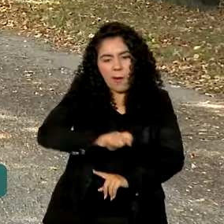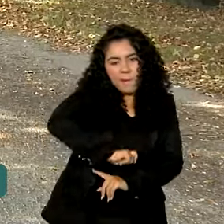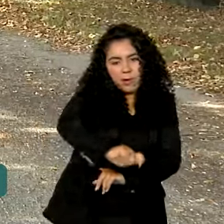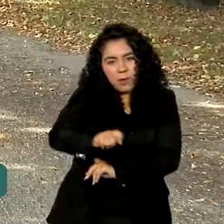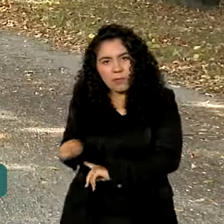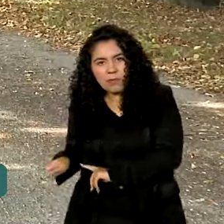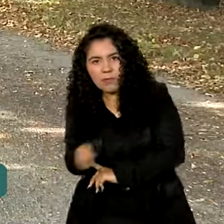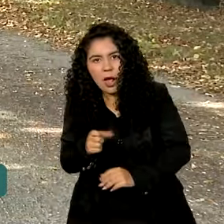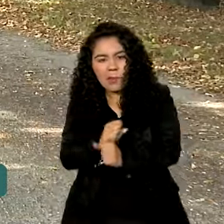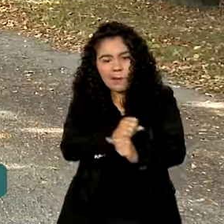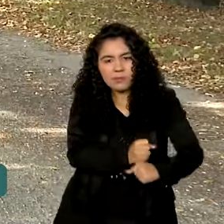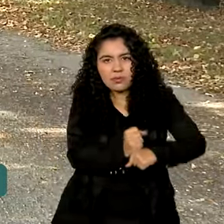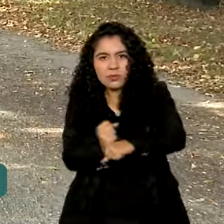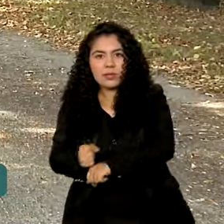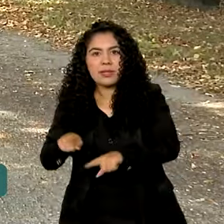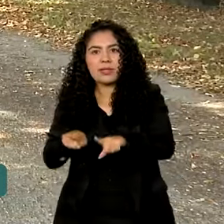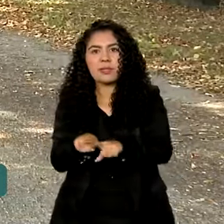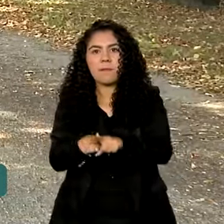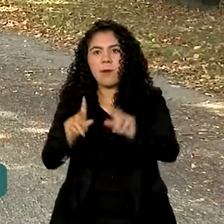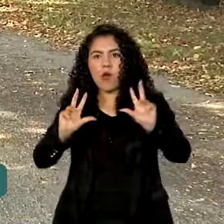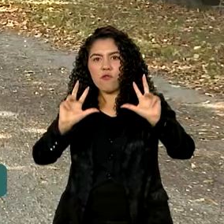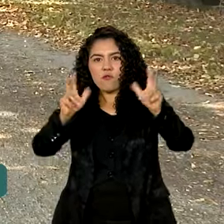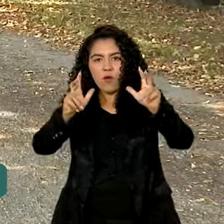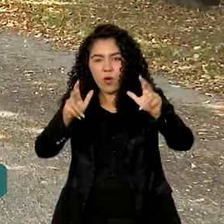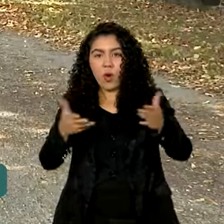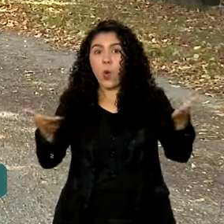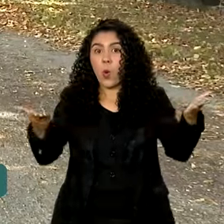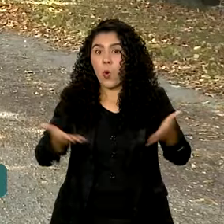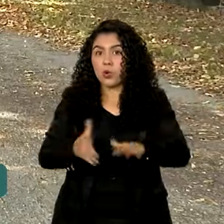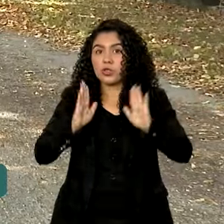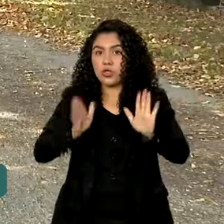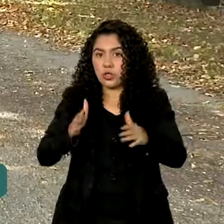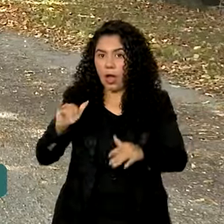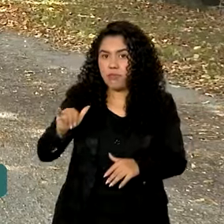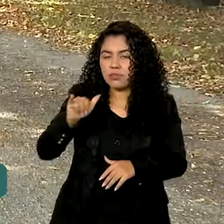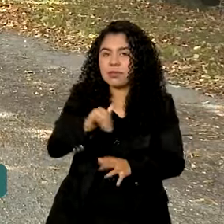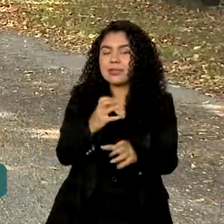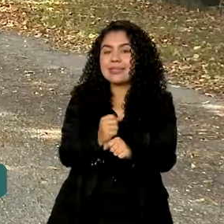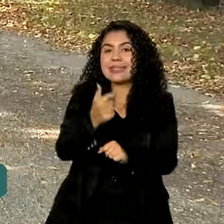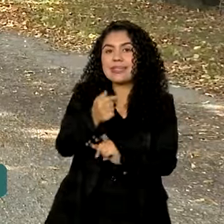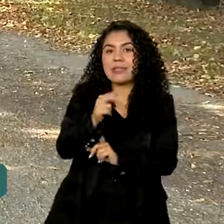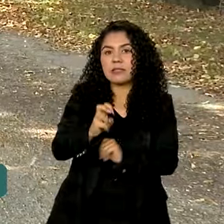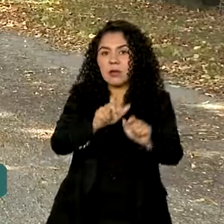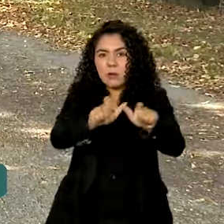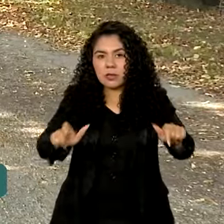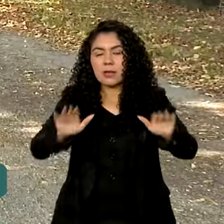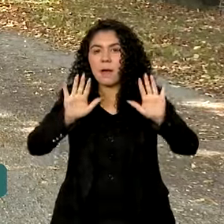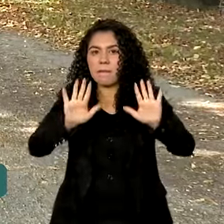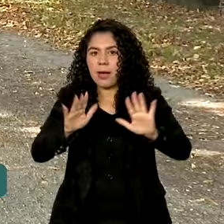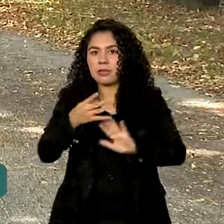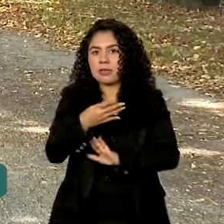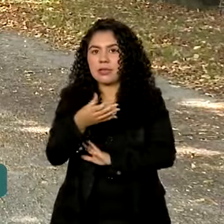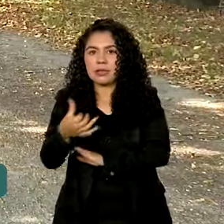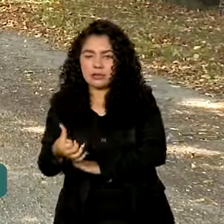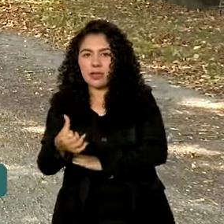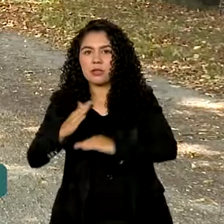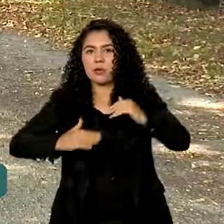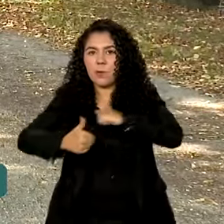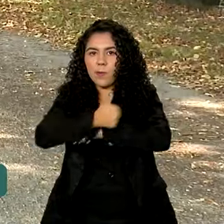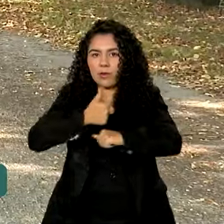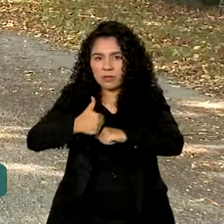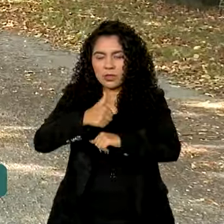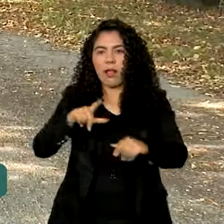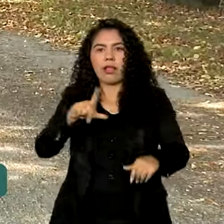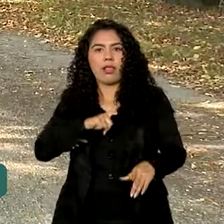remo e vôlei sentado já embarcam. São 72 pessoas, sendo 46 atletas com deficiência e um